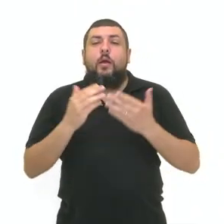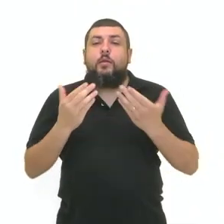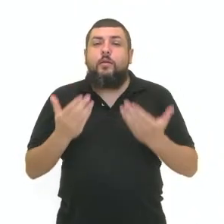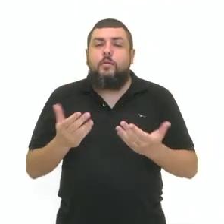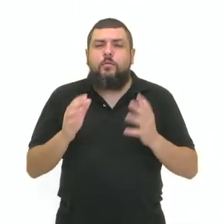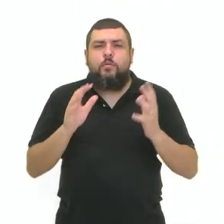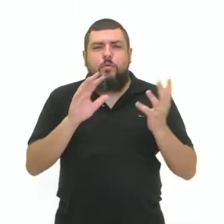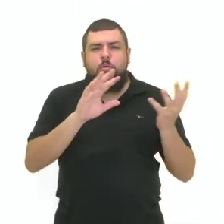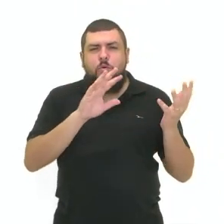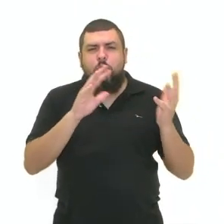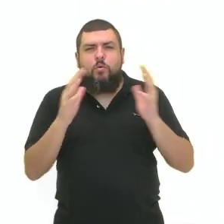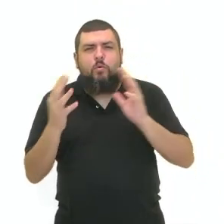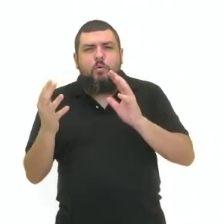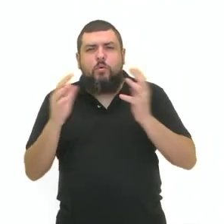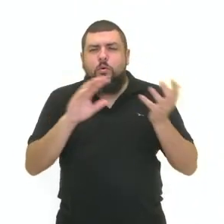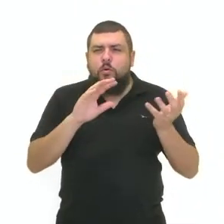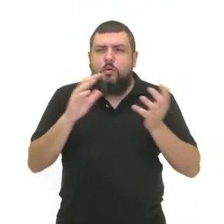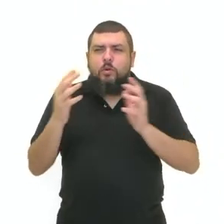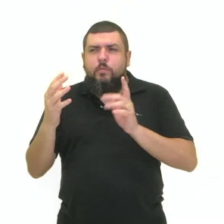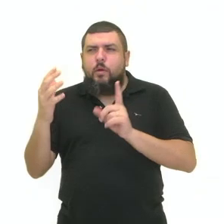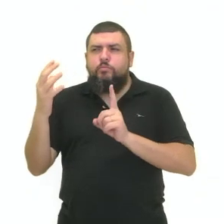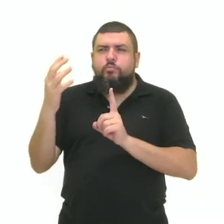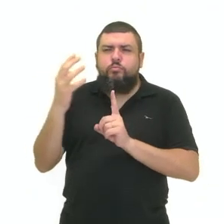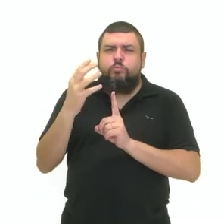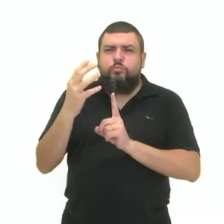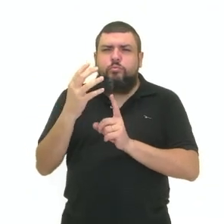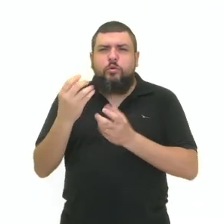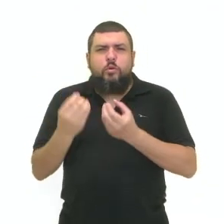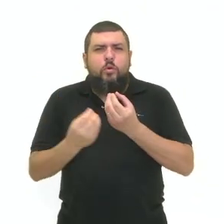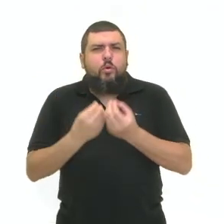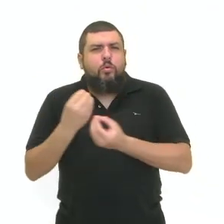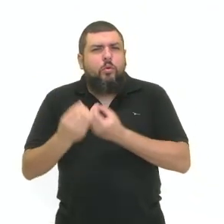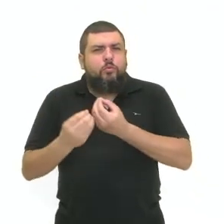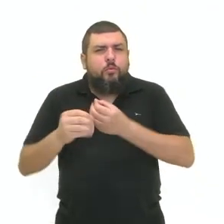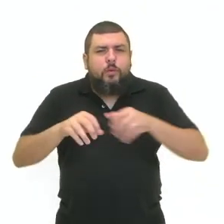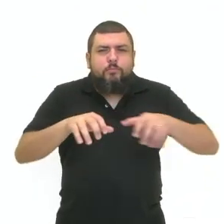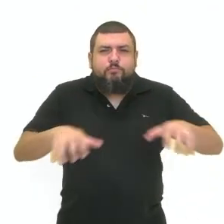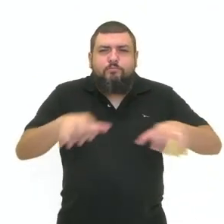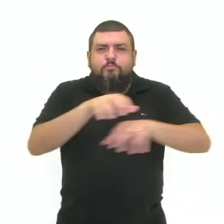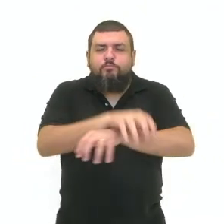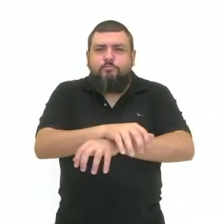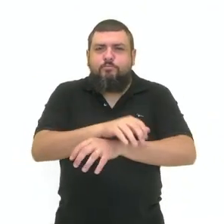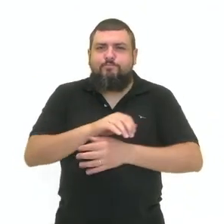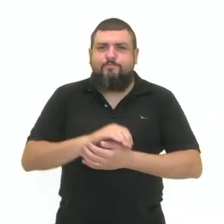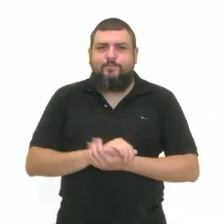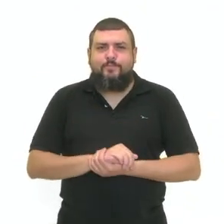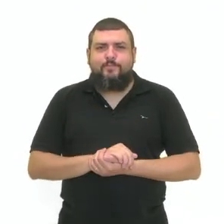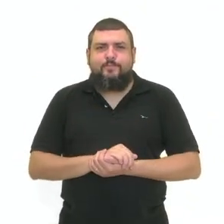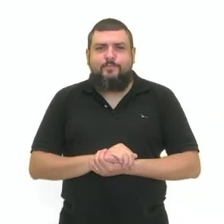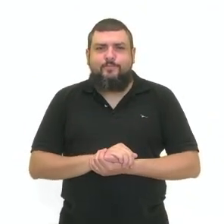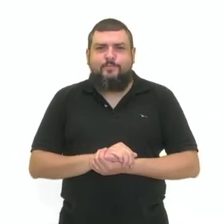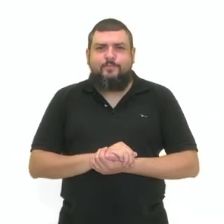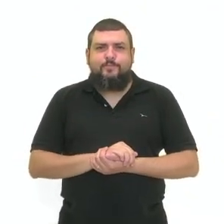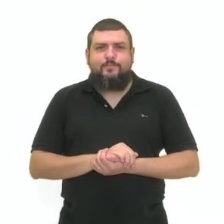clima influencie na distribuição dos biomas, né? Por que a vegetação de